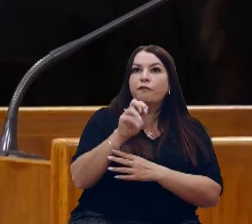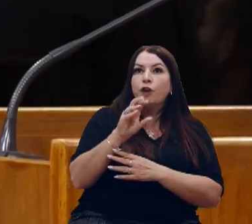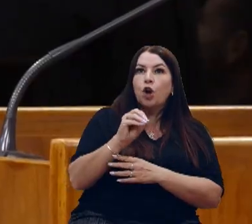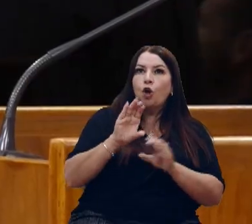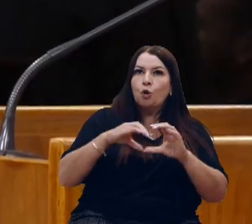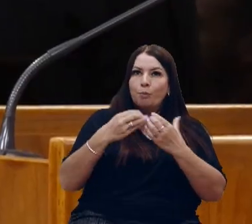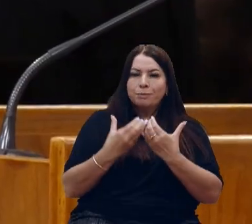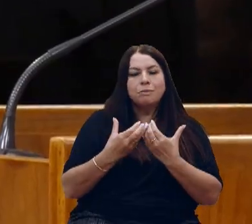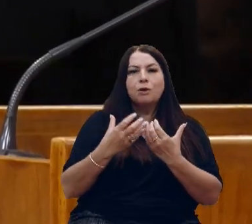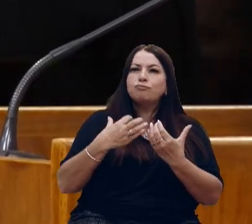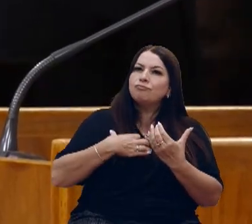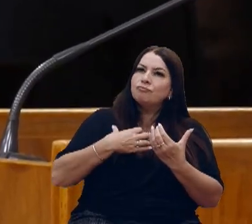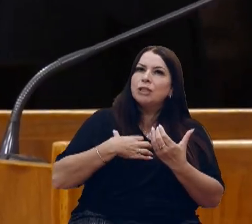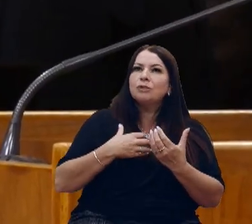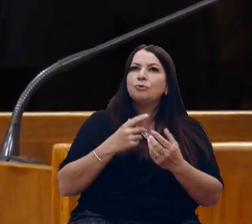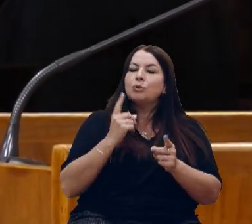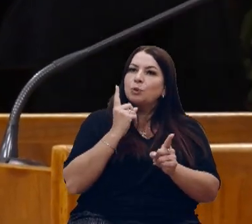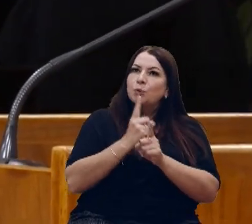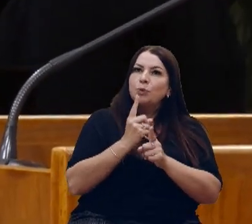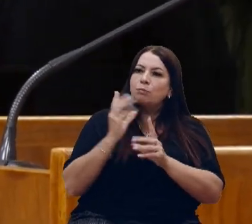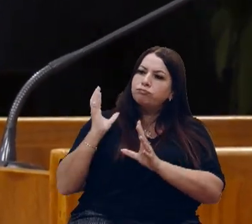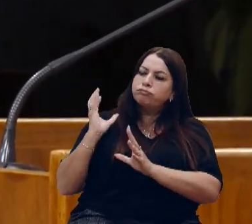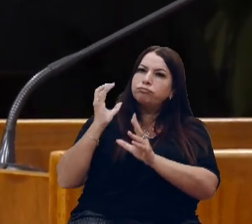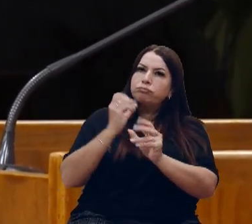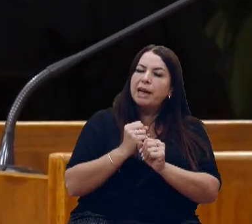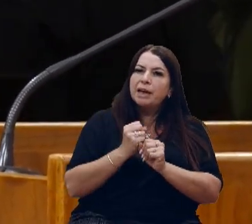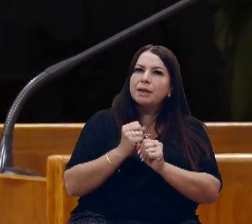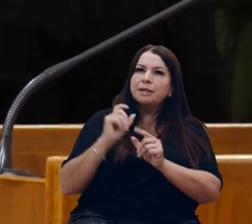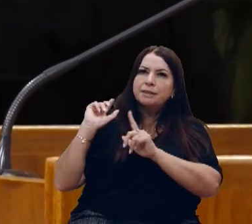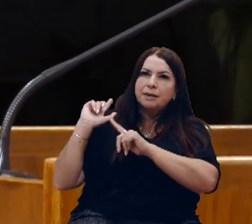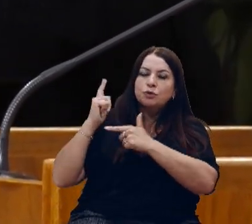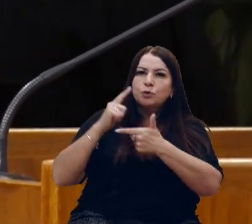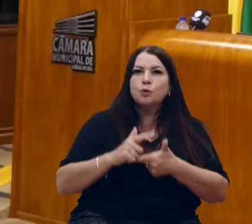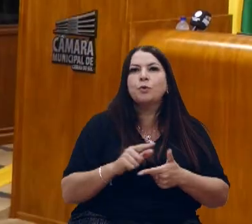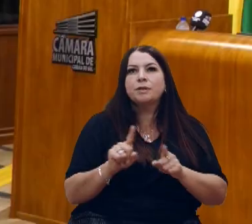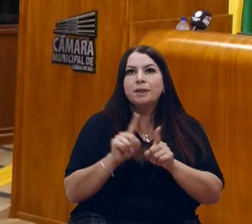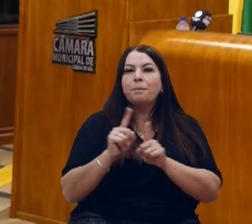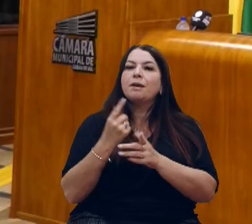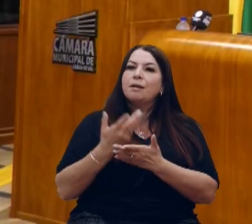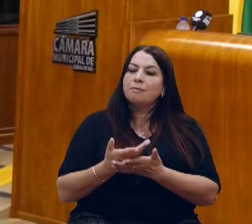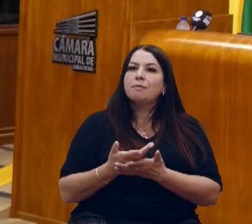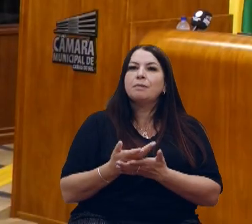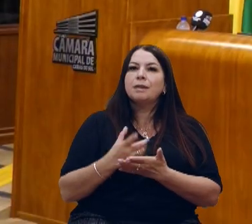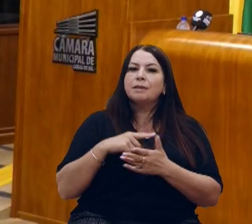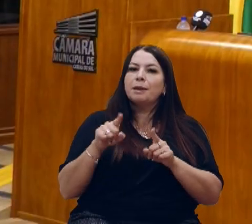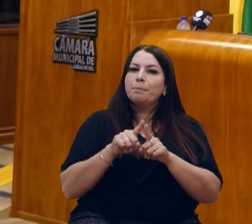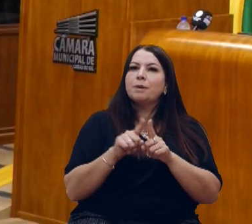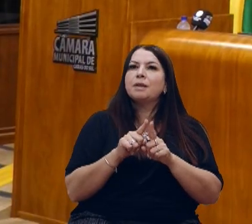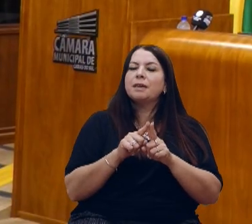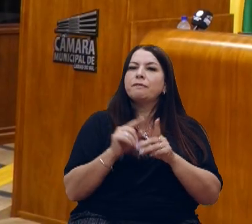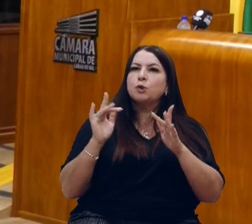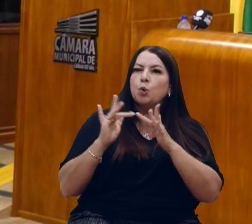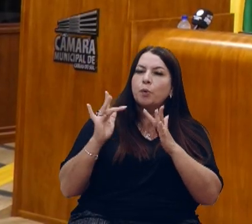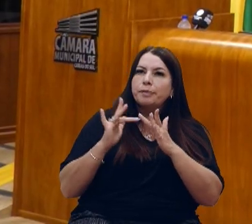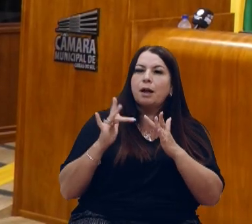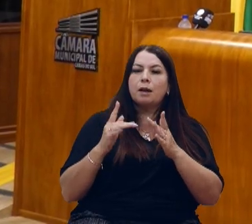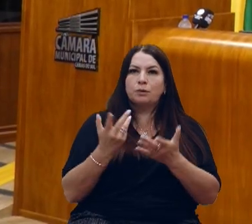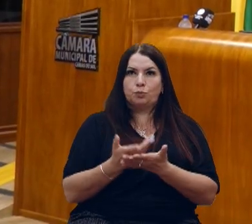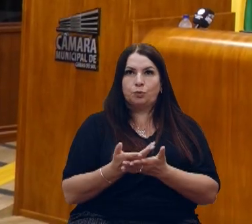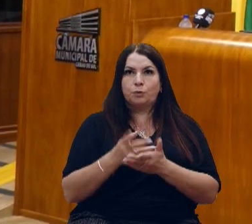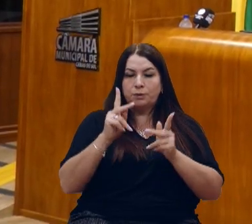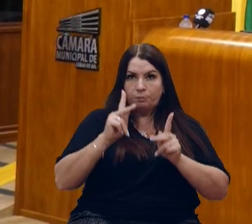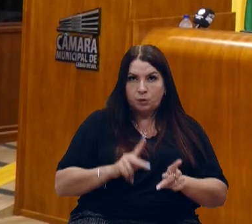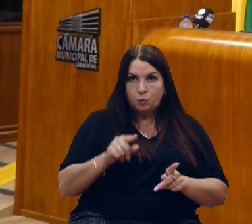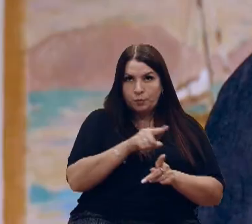comunitários. É uma forma que a gente tem de resgatar as nossas tradições, né? E também fazer contato, fazer com o